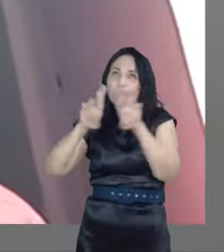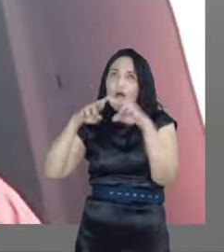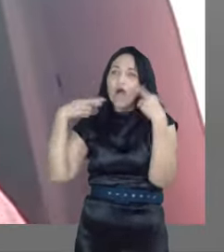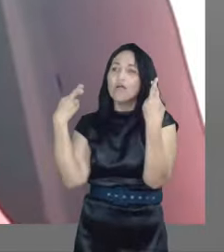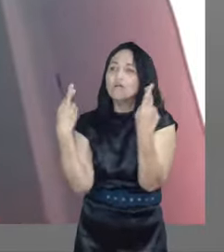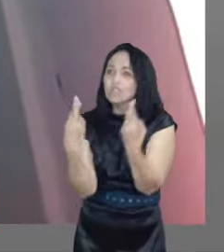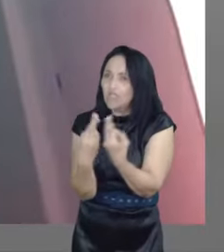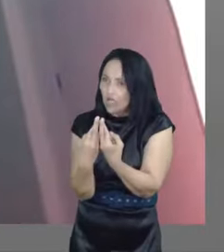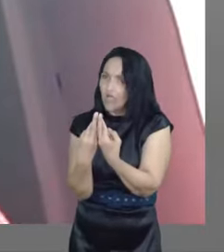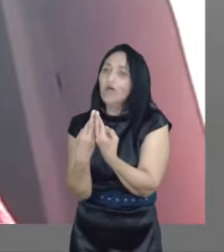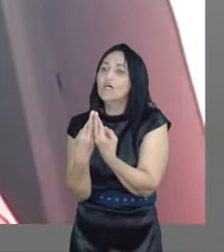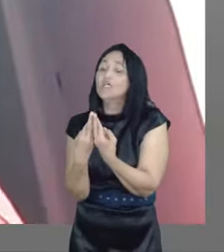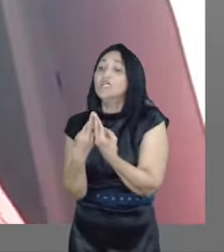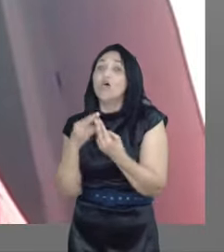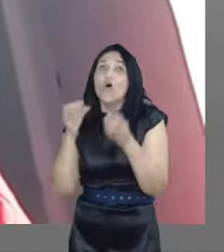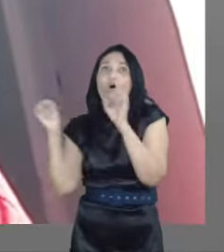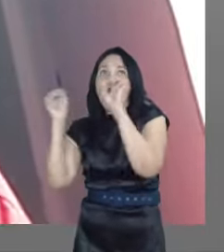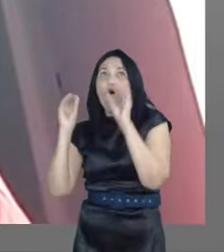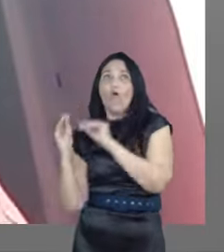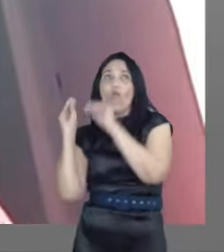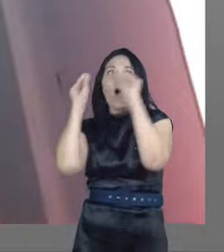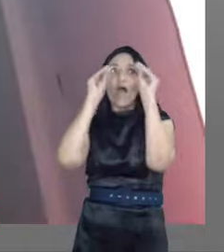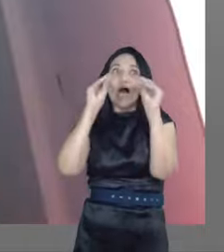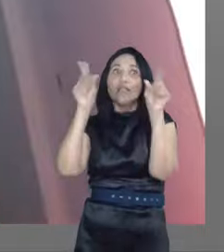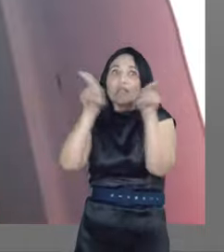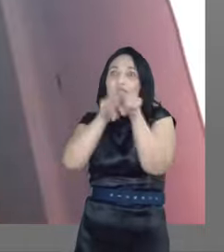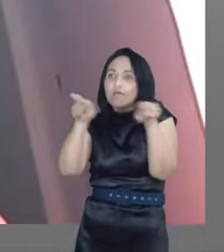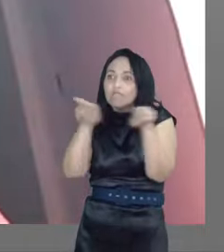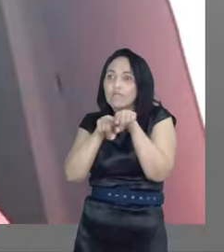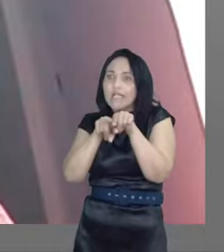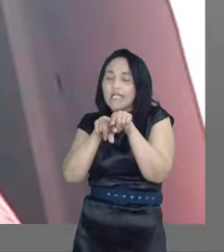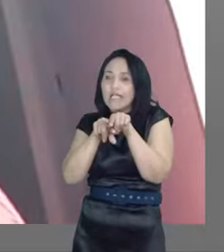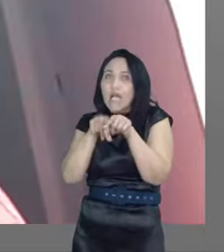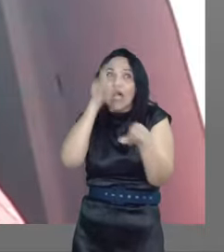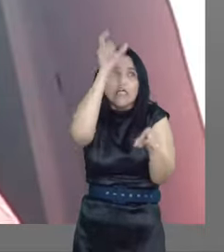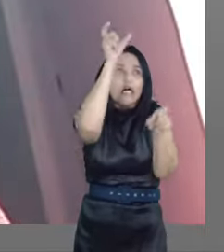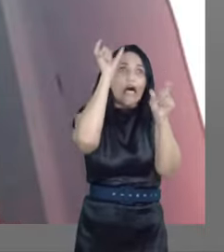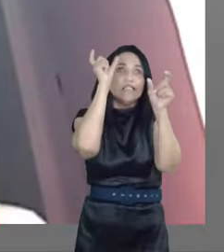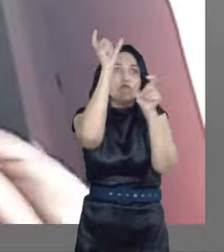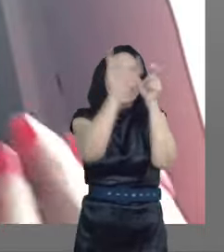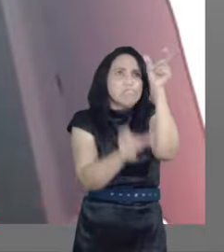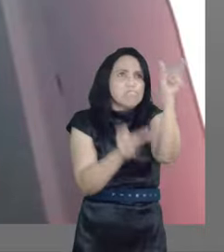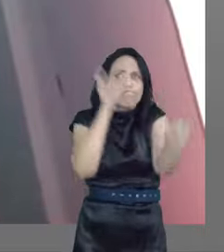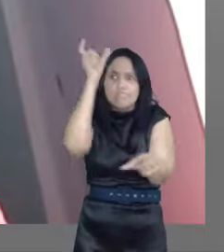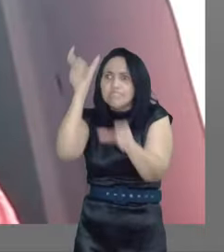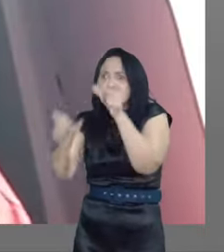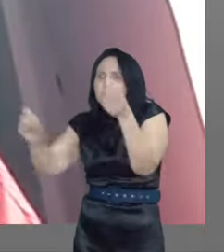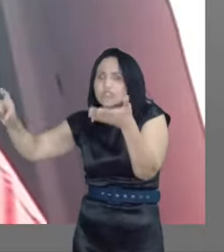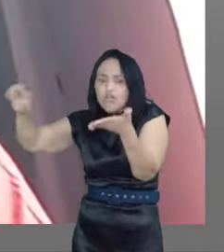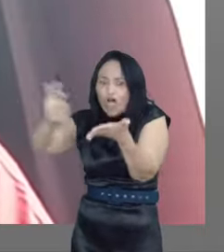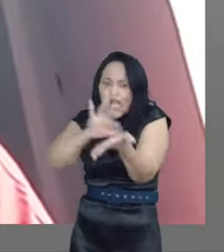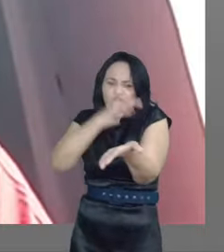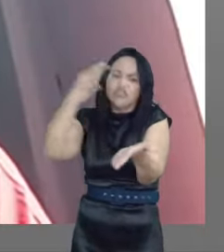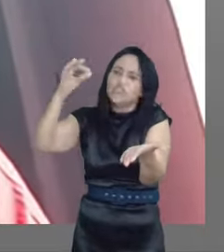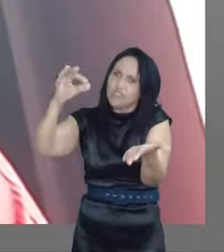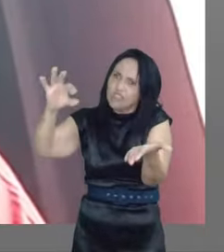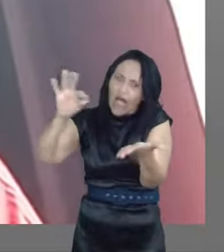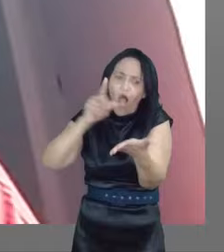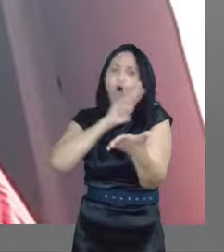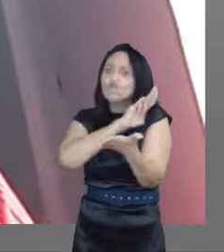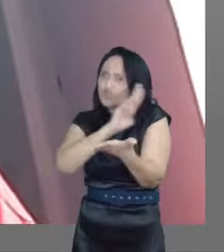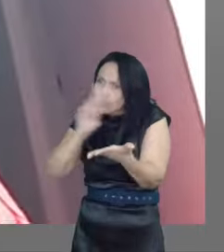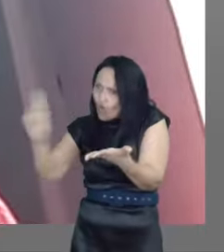e colocar quem são os candidatos e as candidatas, para a gente, como eu disse a você, saber quem são